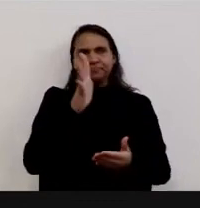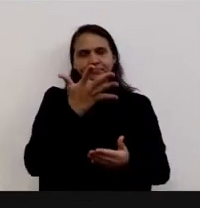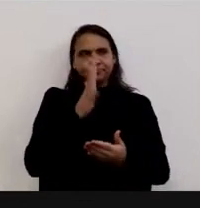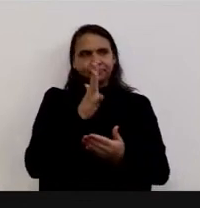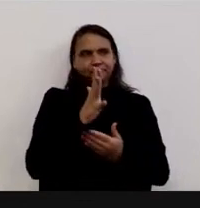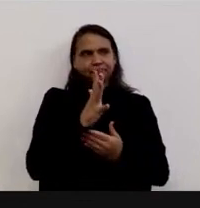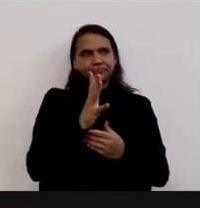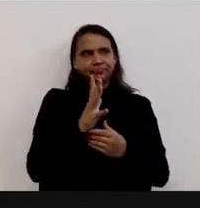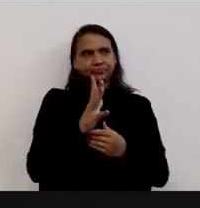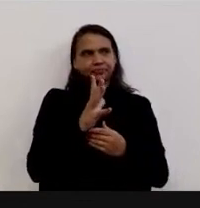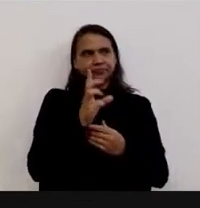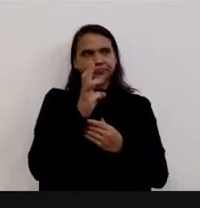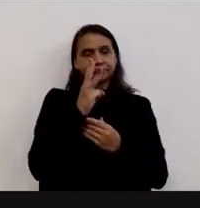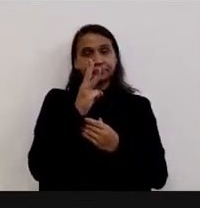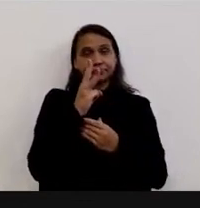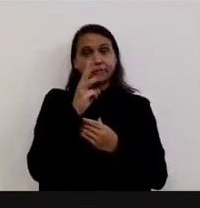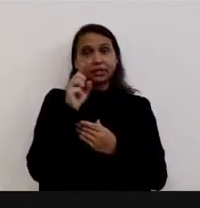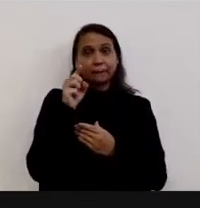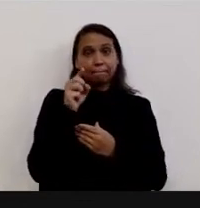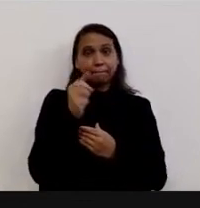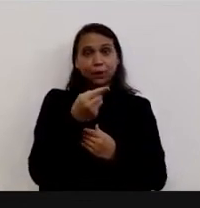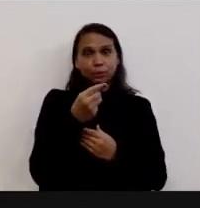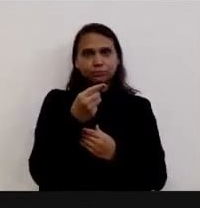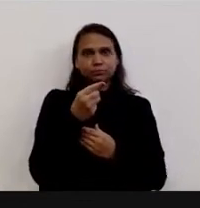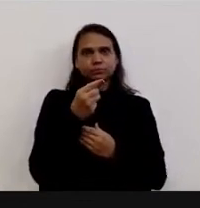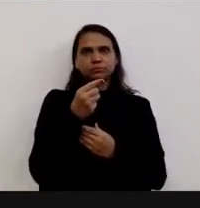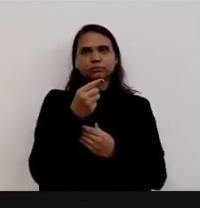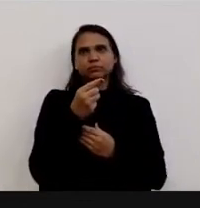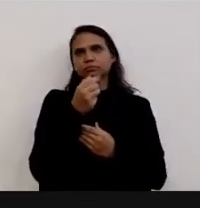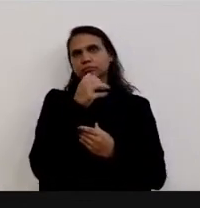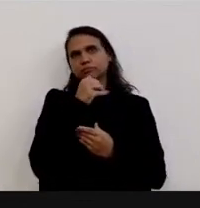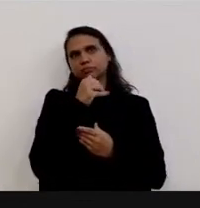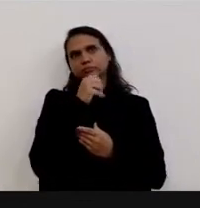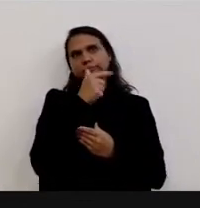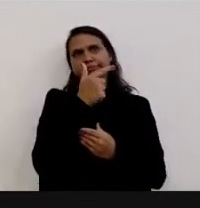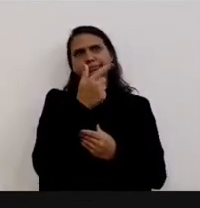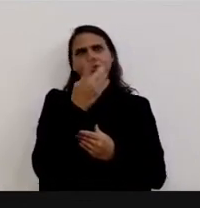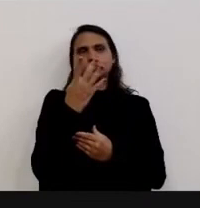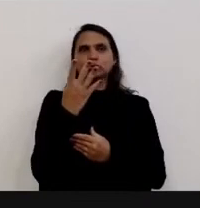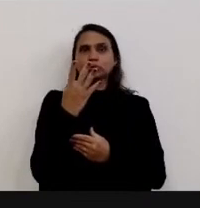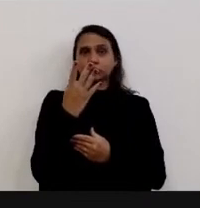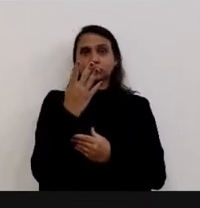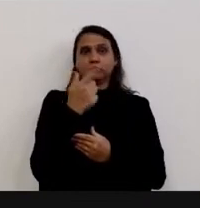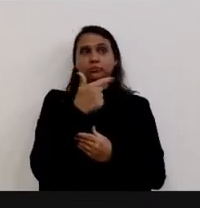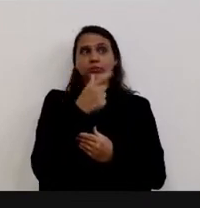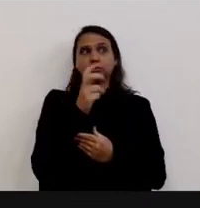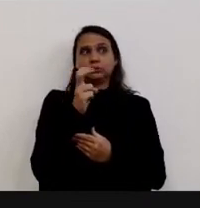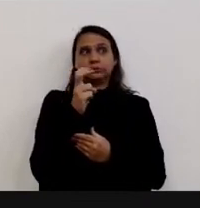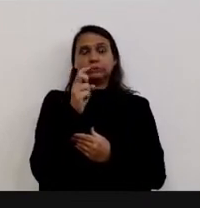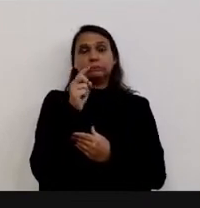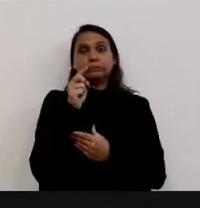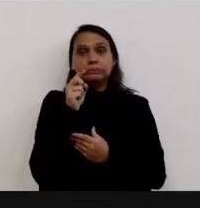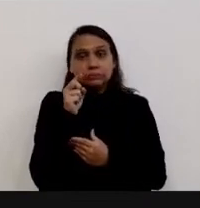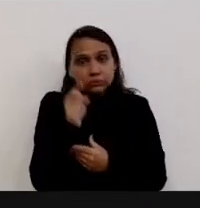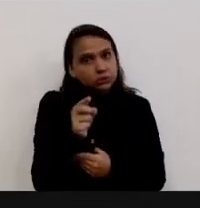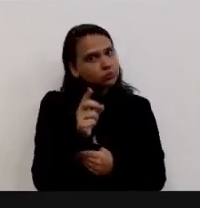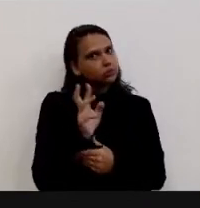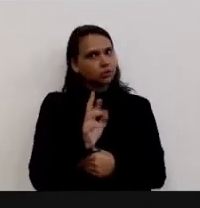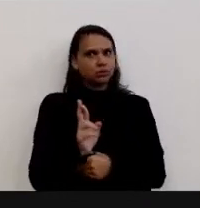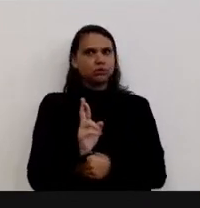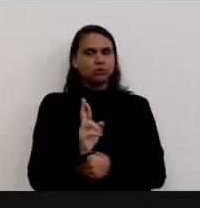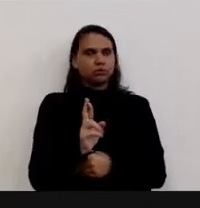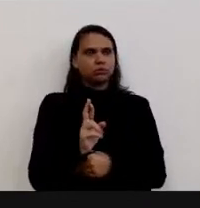pelo que a gente está querendo, aí, de 3 mil e poucas horas, a gente paga 24, 25 mil reais. Tem algo bem baixo para o serviço que é